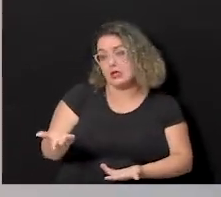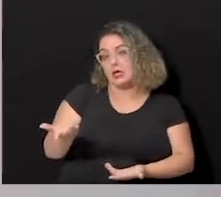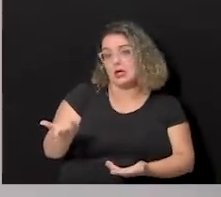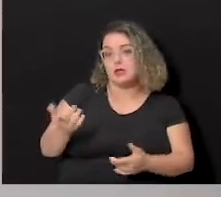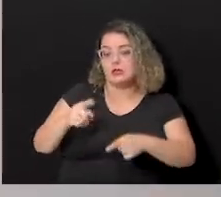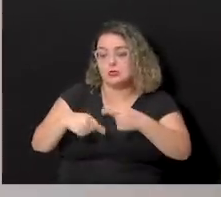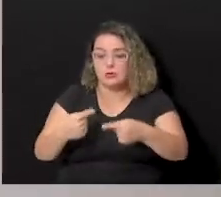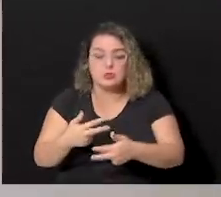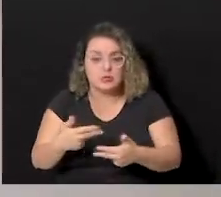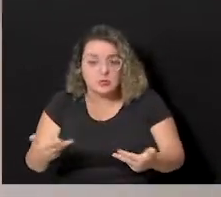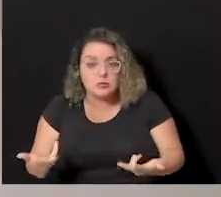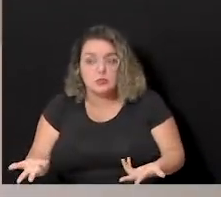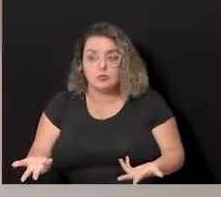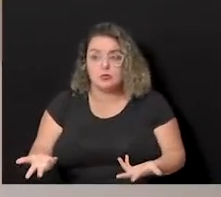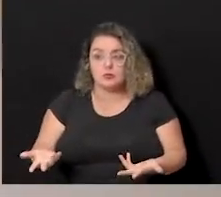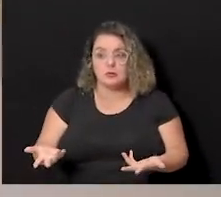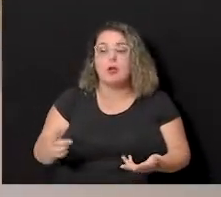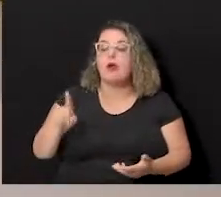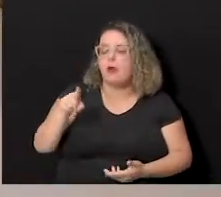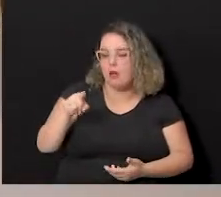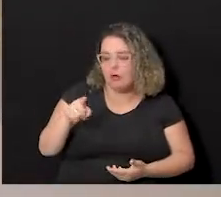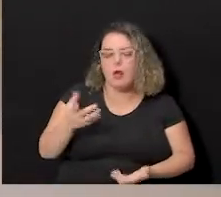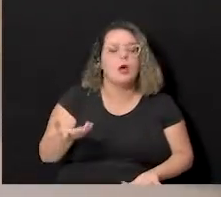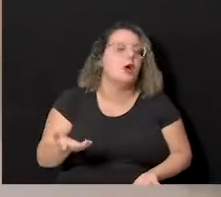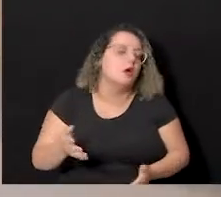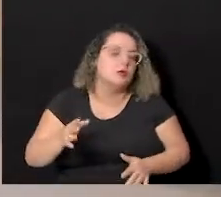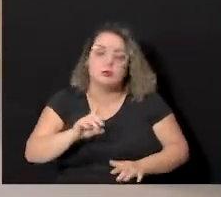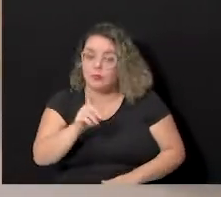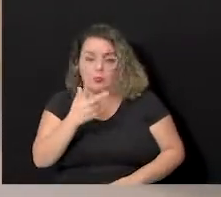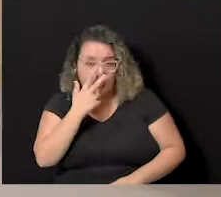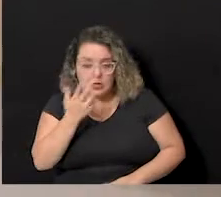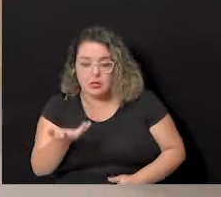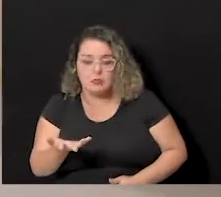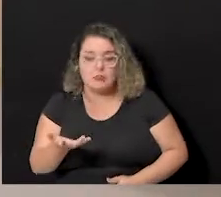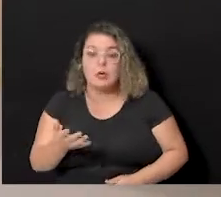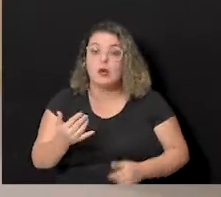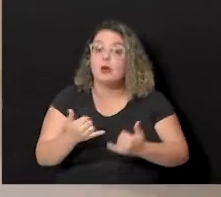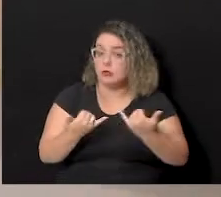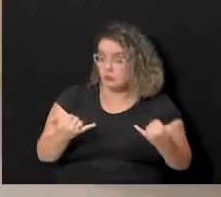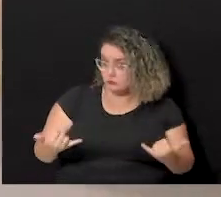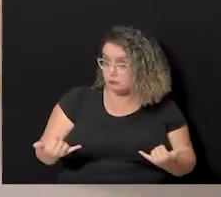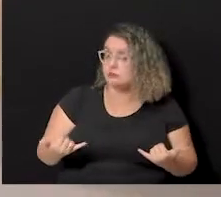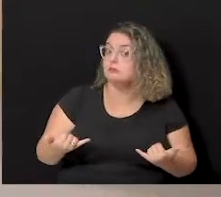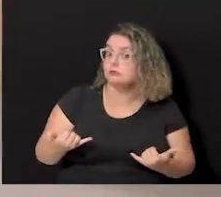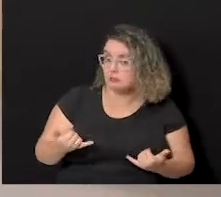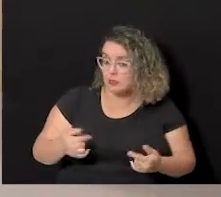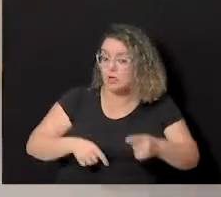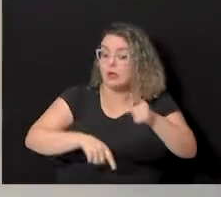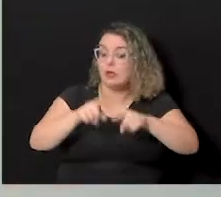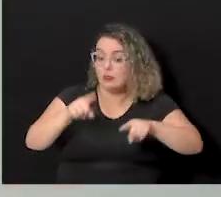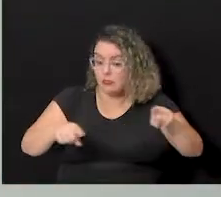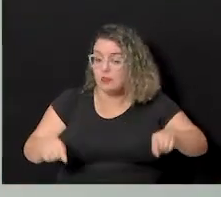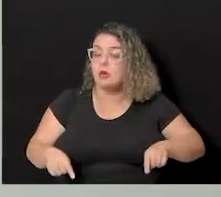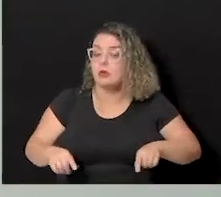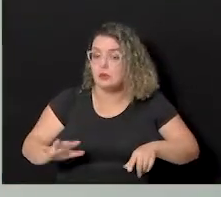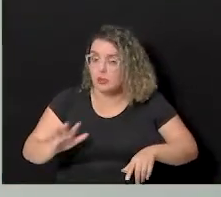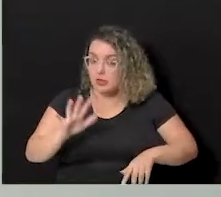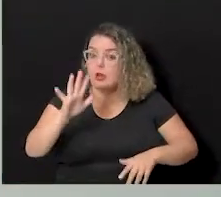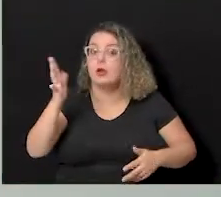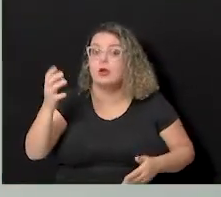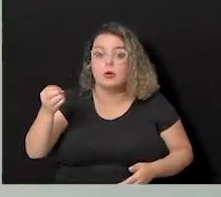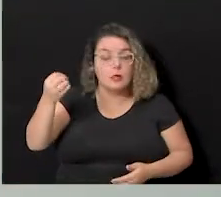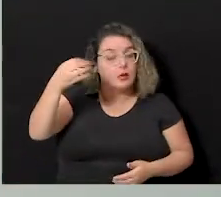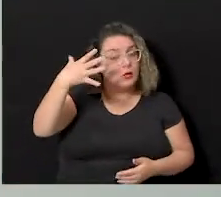Não parece, mas a eletricidade, o custo da eletricidade e energia oscila bastante, né? Dependendo do tipo de equipamento que você tem, do tipo